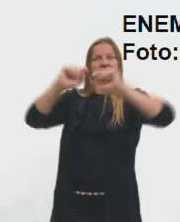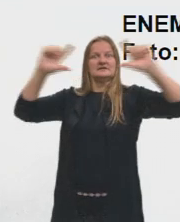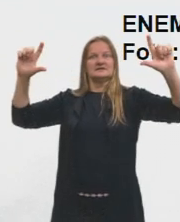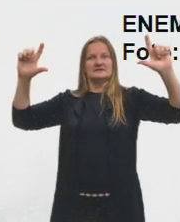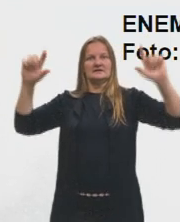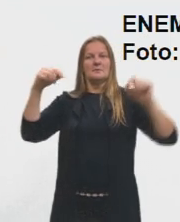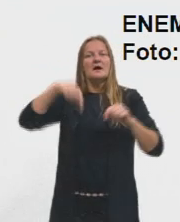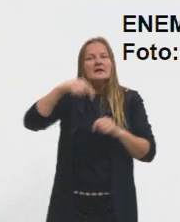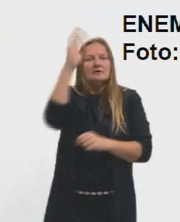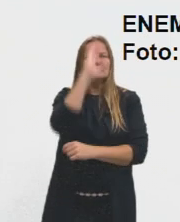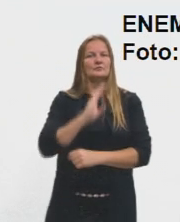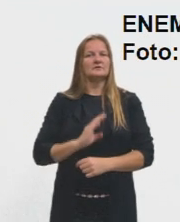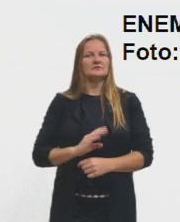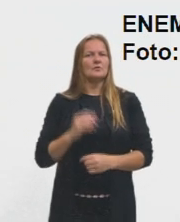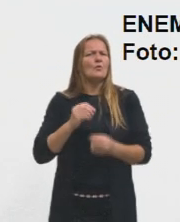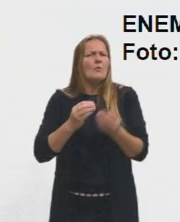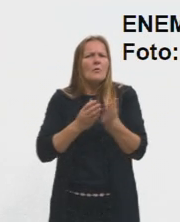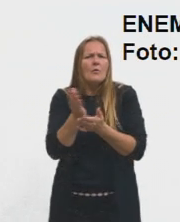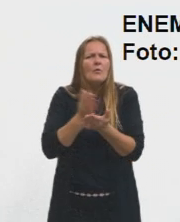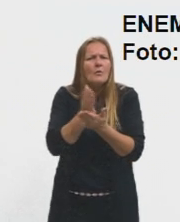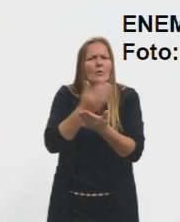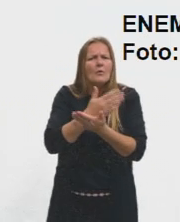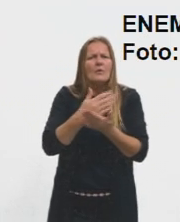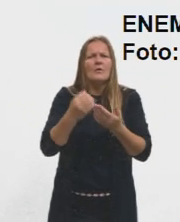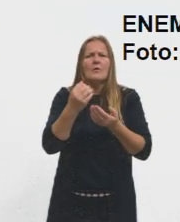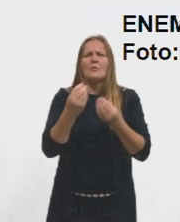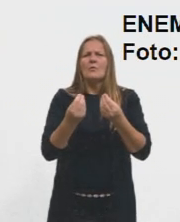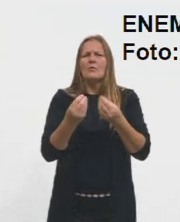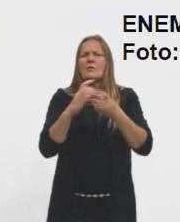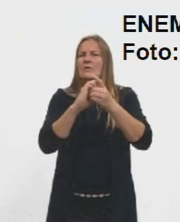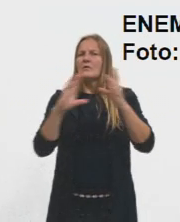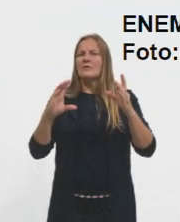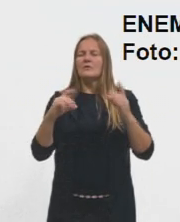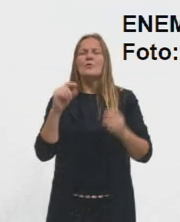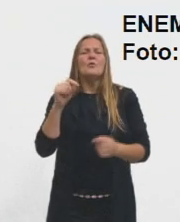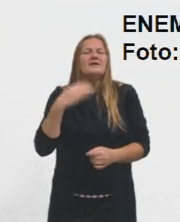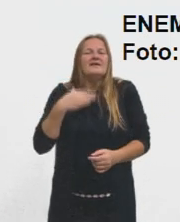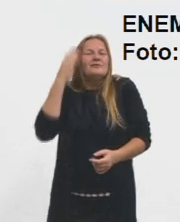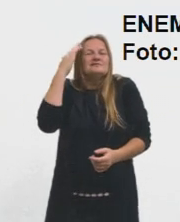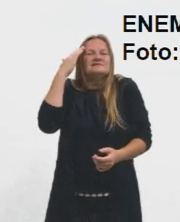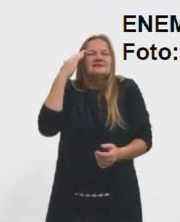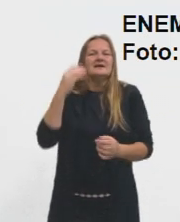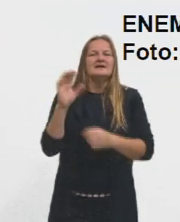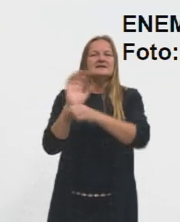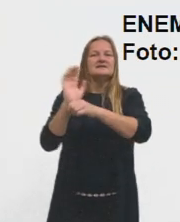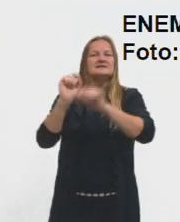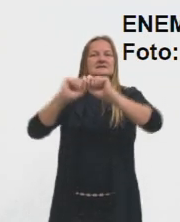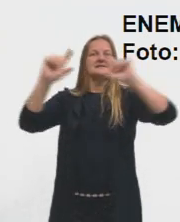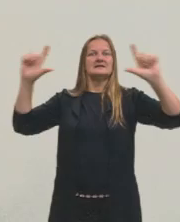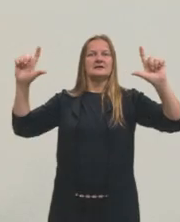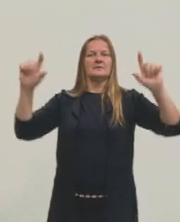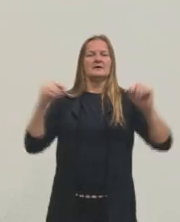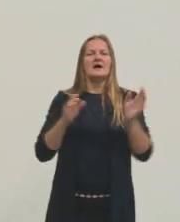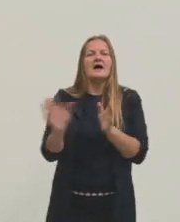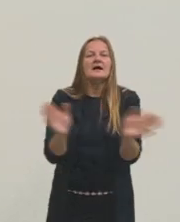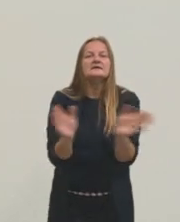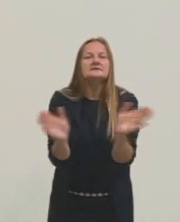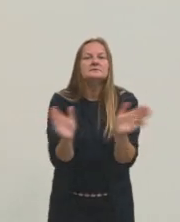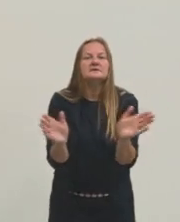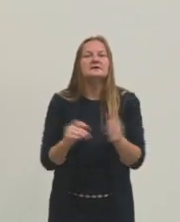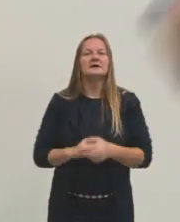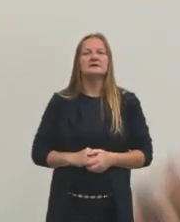sobre a democratização do acesso ao cinema no Brasil o que eu sei sobre o cinema o que eu sei sobre acessibilidade